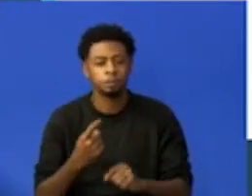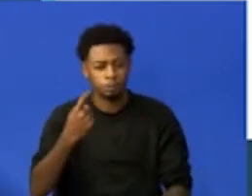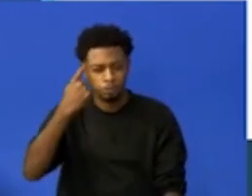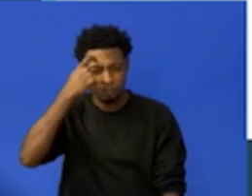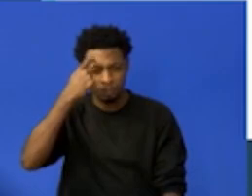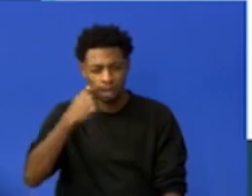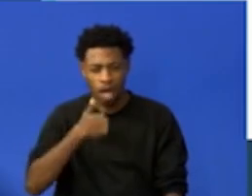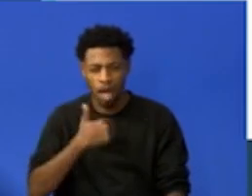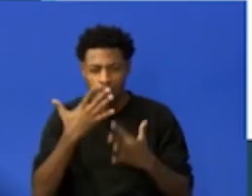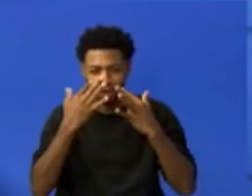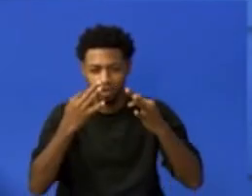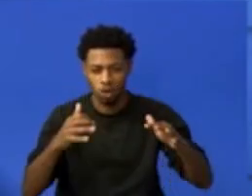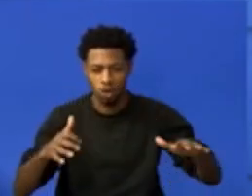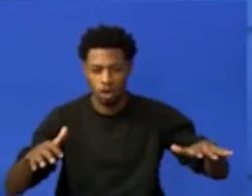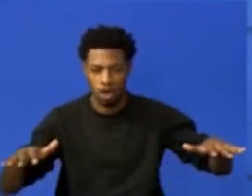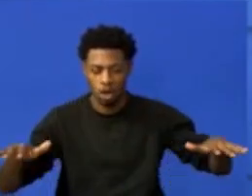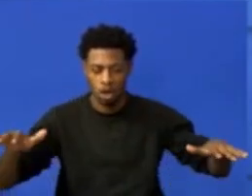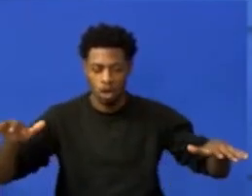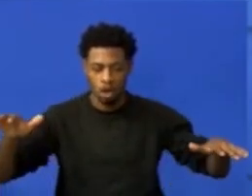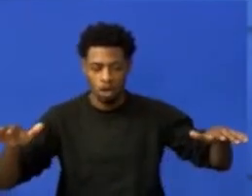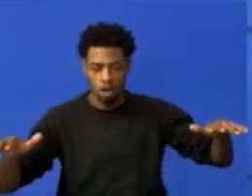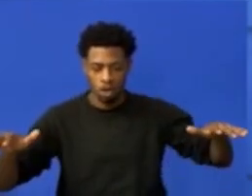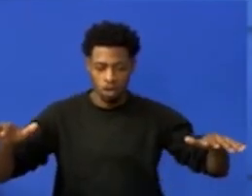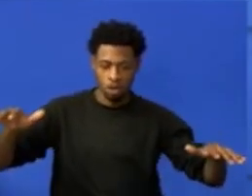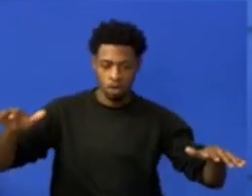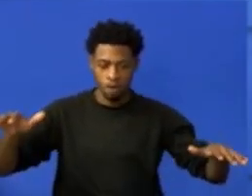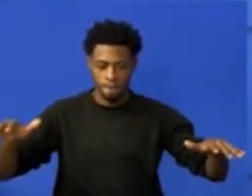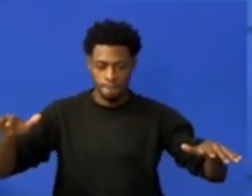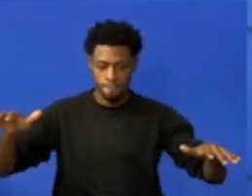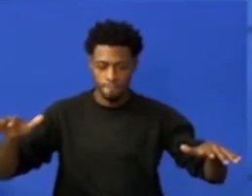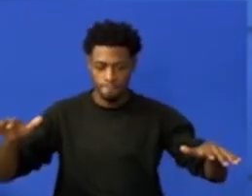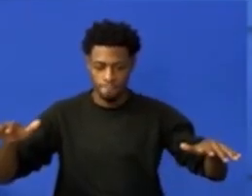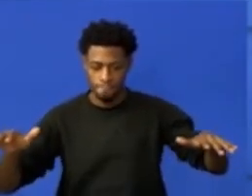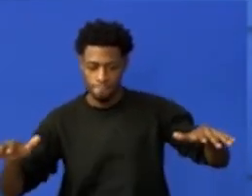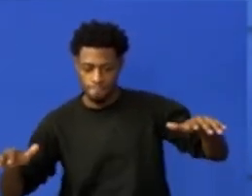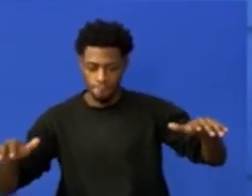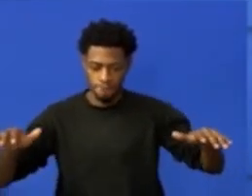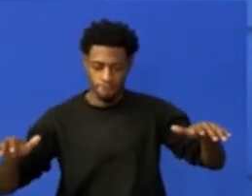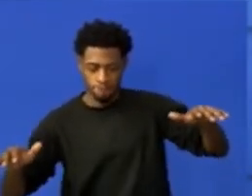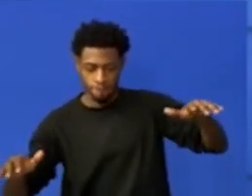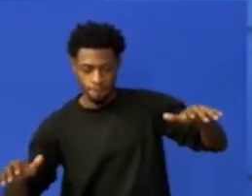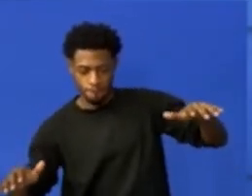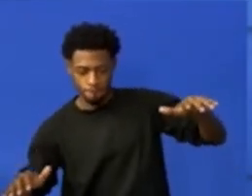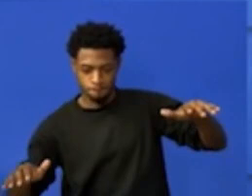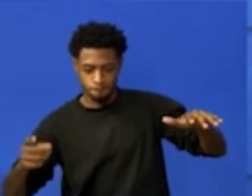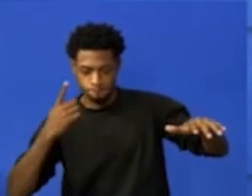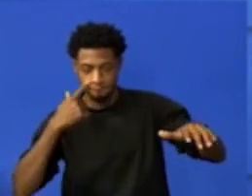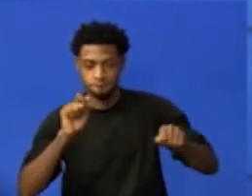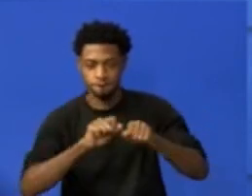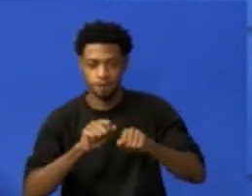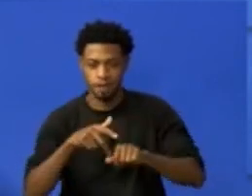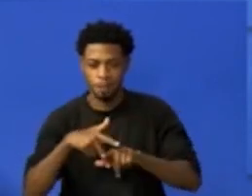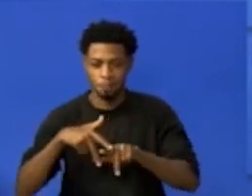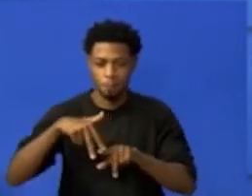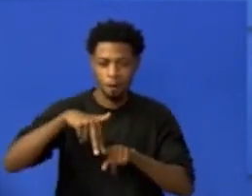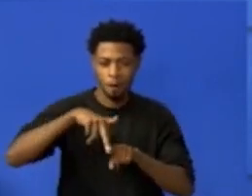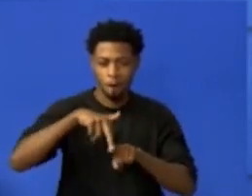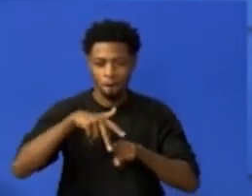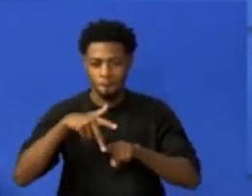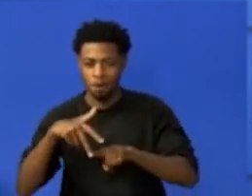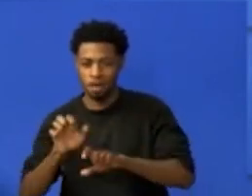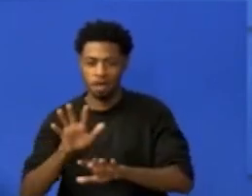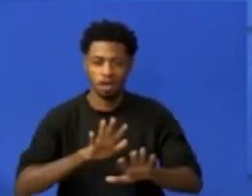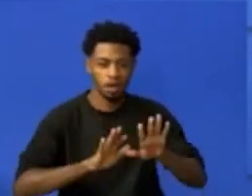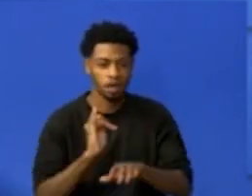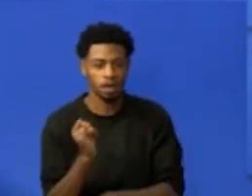de muita atenção para tentar manter a estabilidade possível ali e realizar o movimento. É bastante